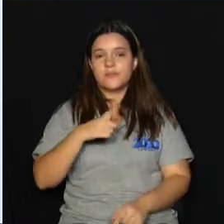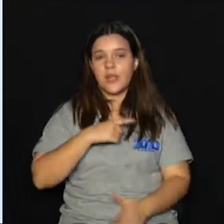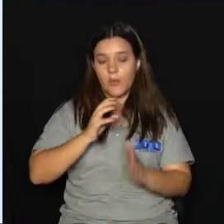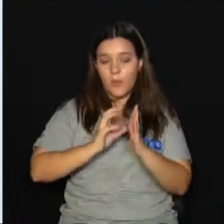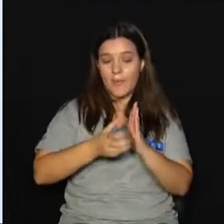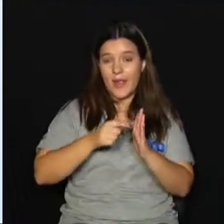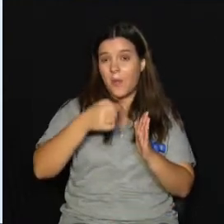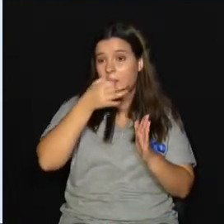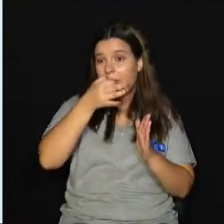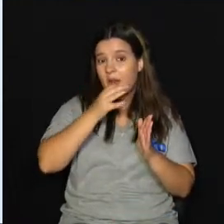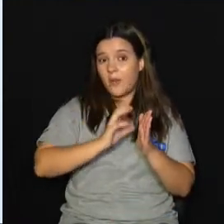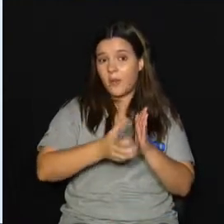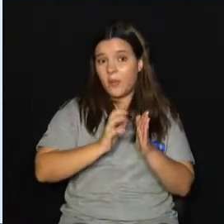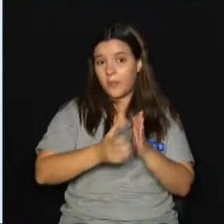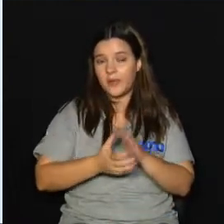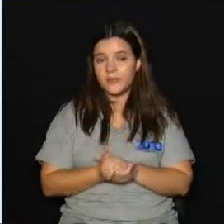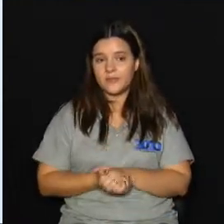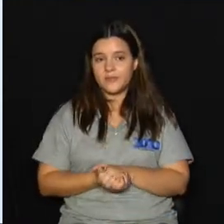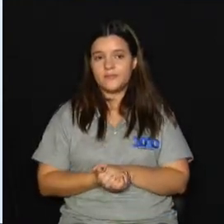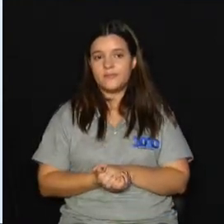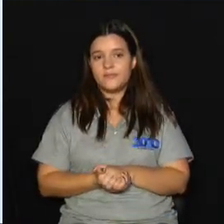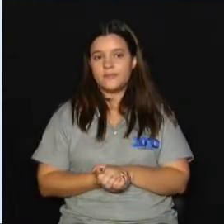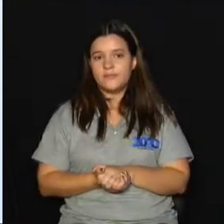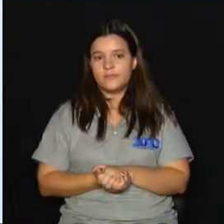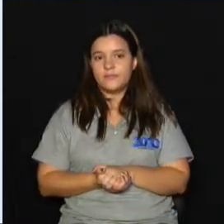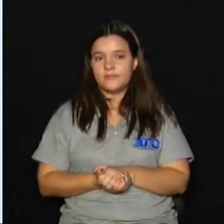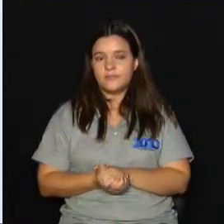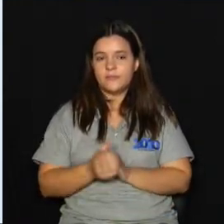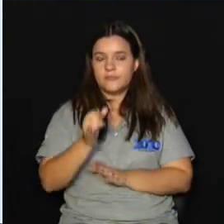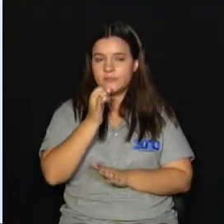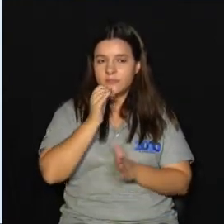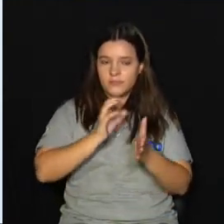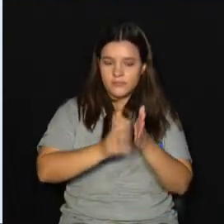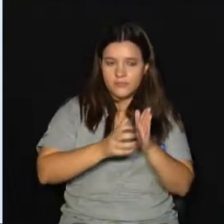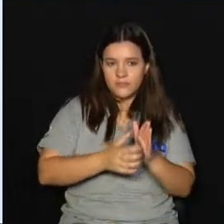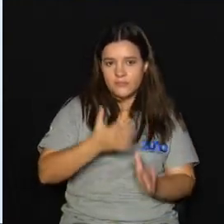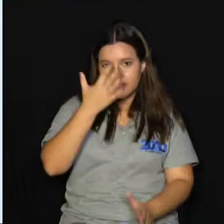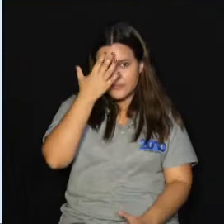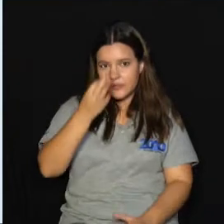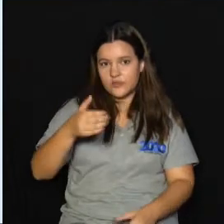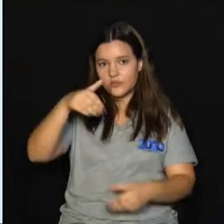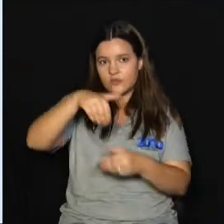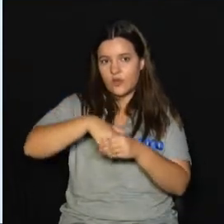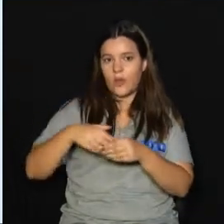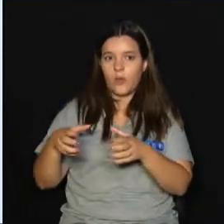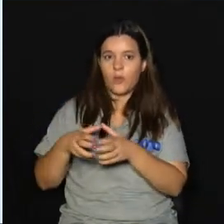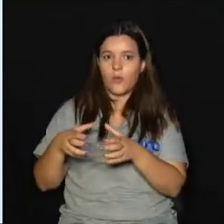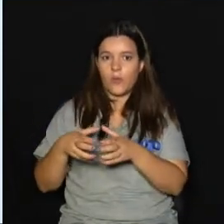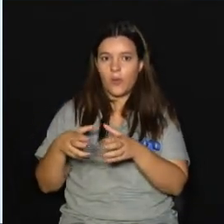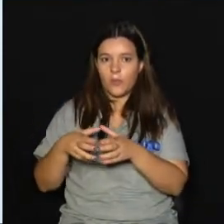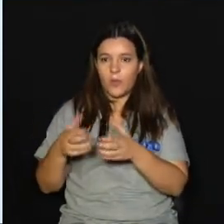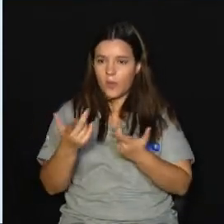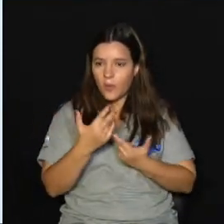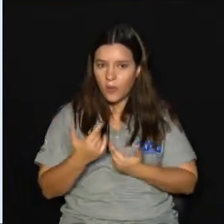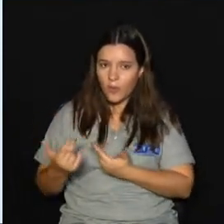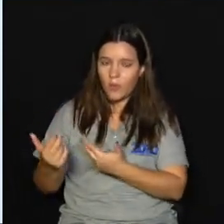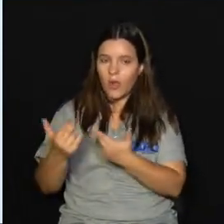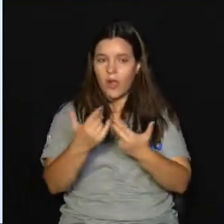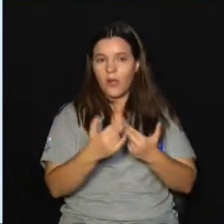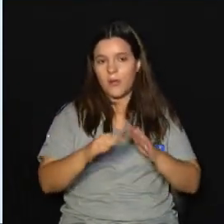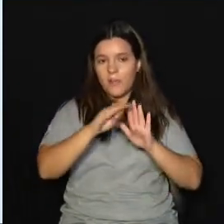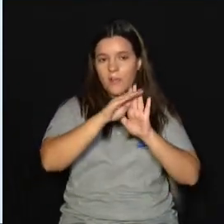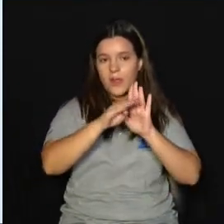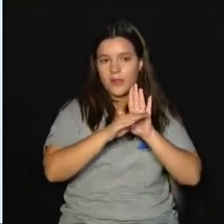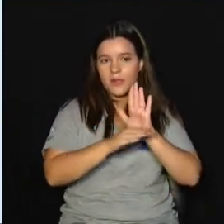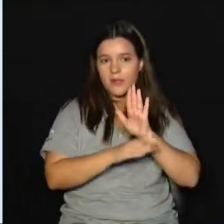partidos. Então, assim, é muito comum um partido decidir votar como um bloco, de forma igual sobre algumas pautas, principalmente